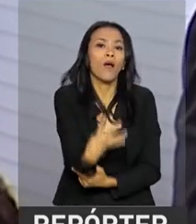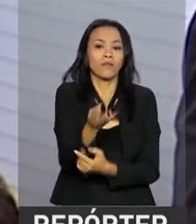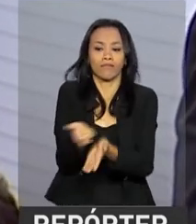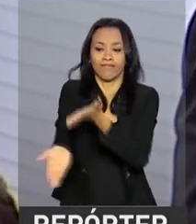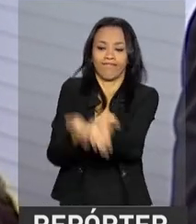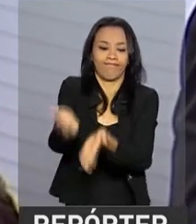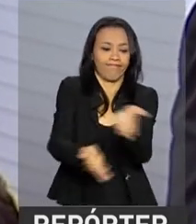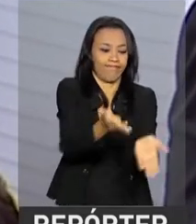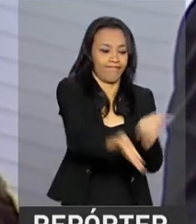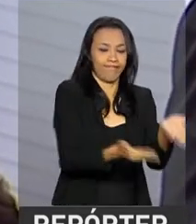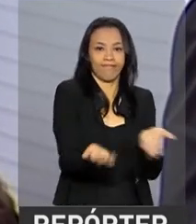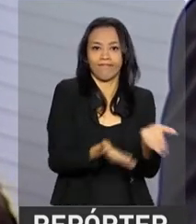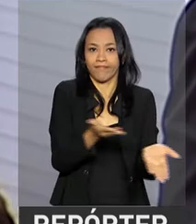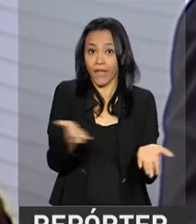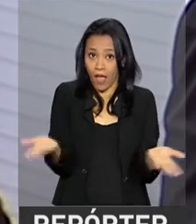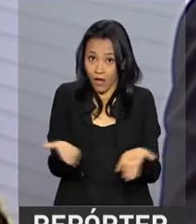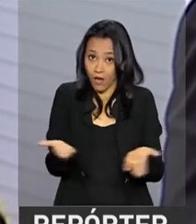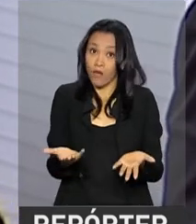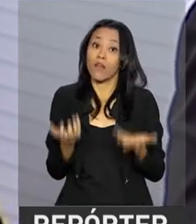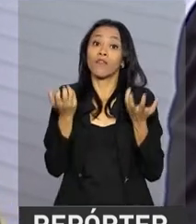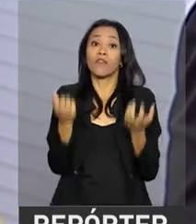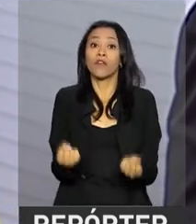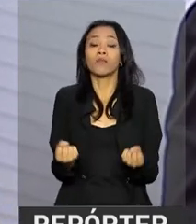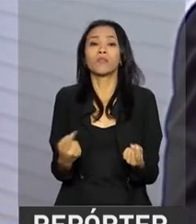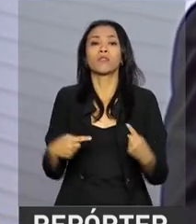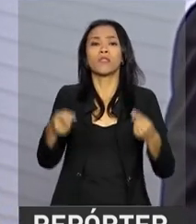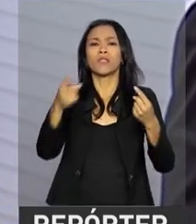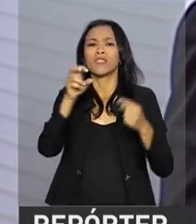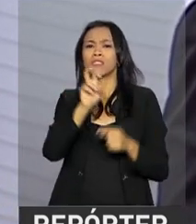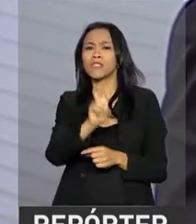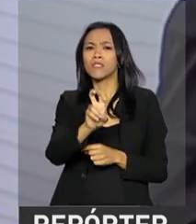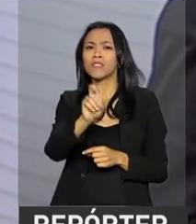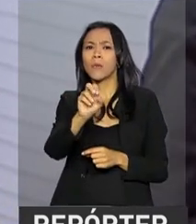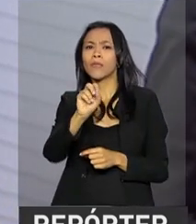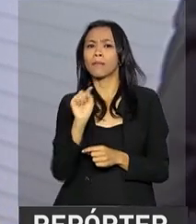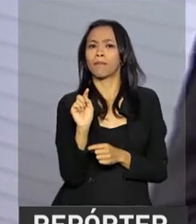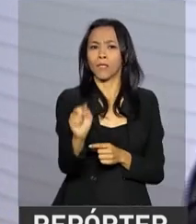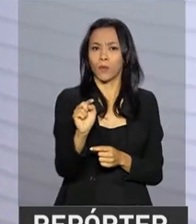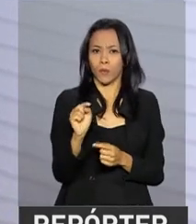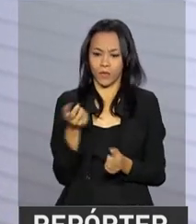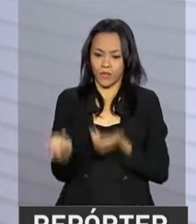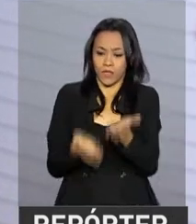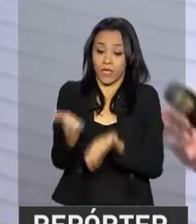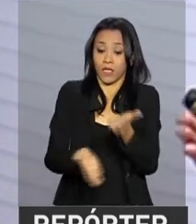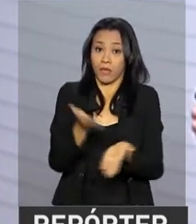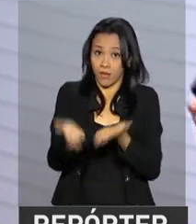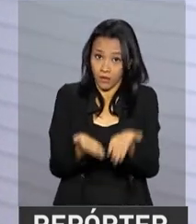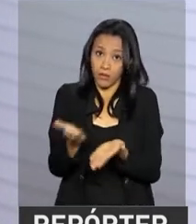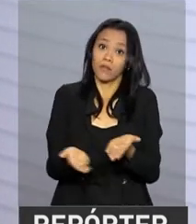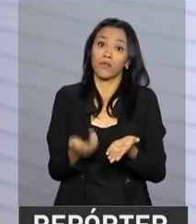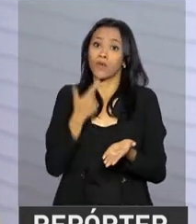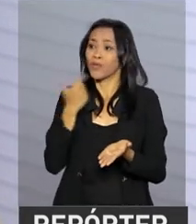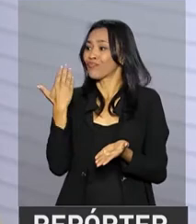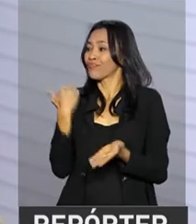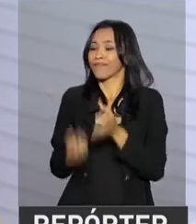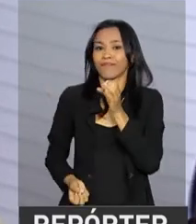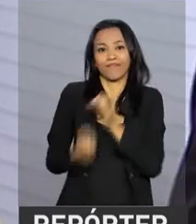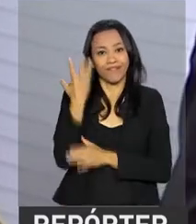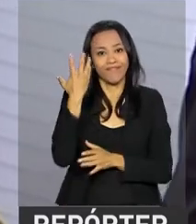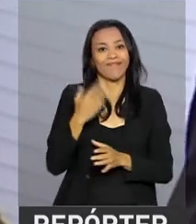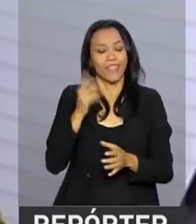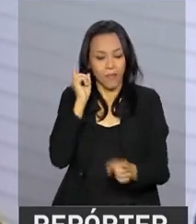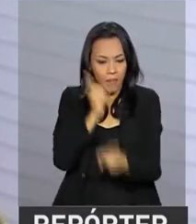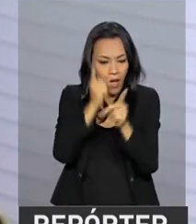agora vamos para 50 mil tratamentos que são os remanescentes diagnosticados de